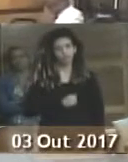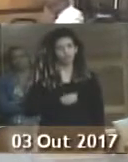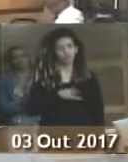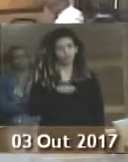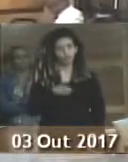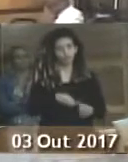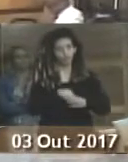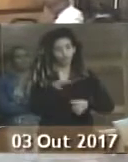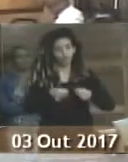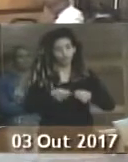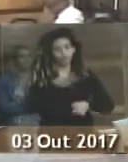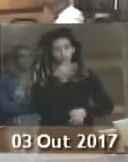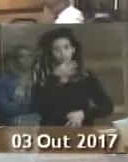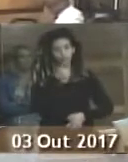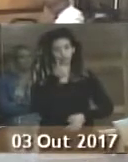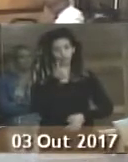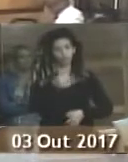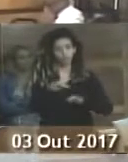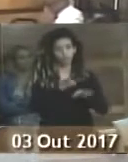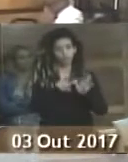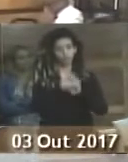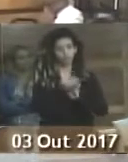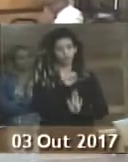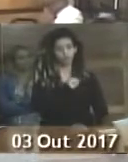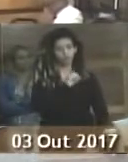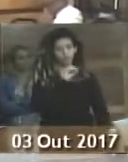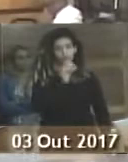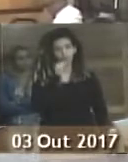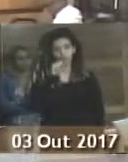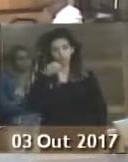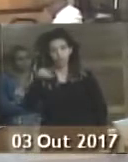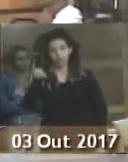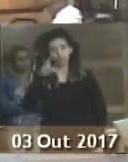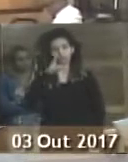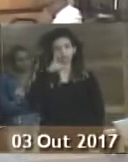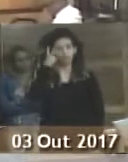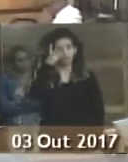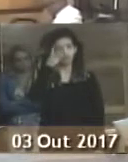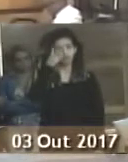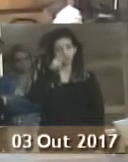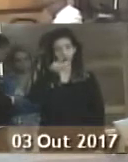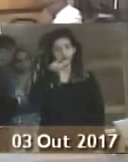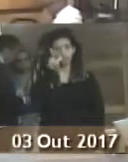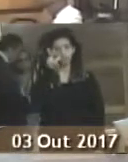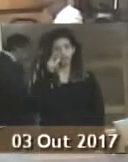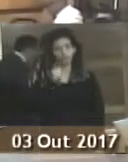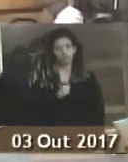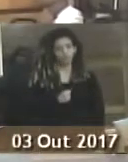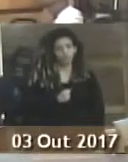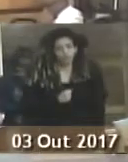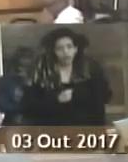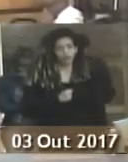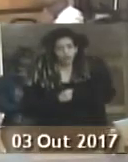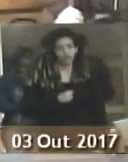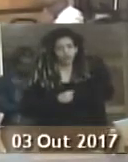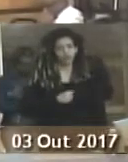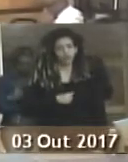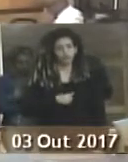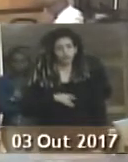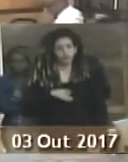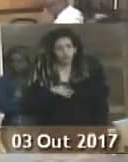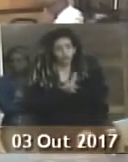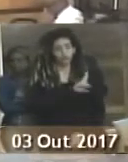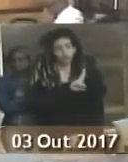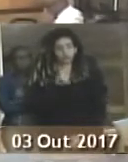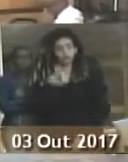166/2017/CJ, Comissão de Justiça, opinando favoravelmente a aprovação do projeto de lei número 034/2017, autor do vereador Luciano Valverde, que dispõe sobre a denominação